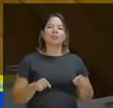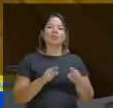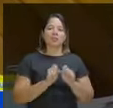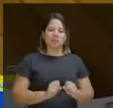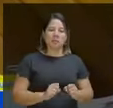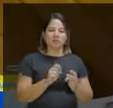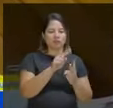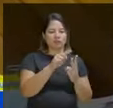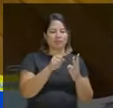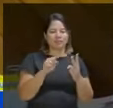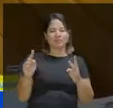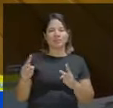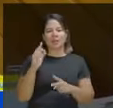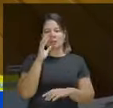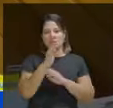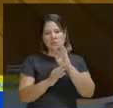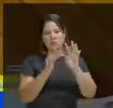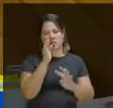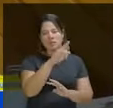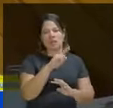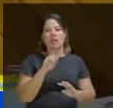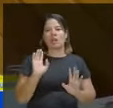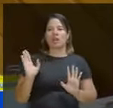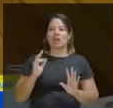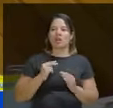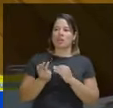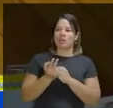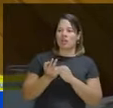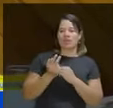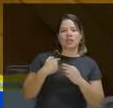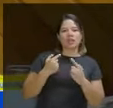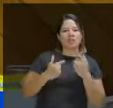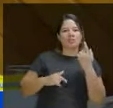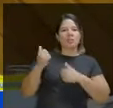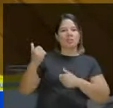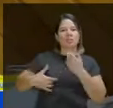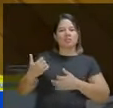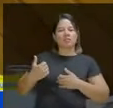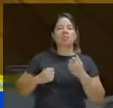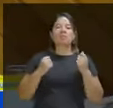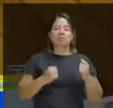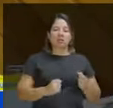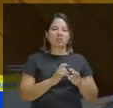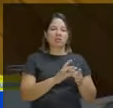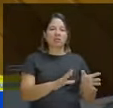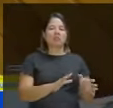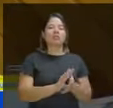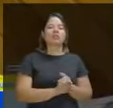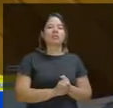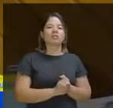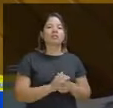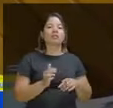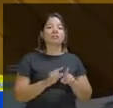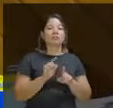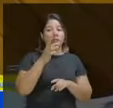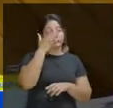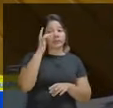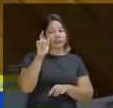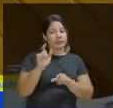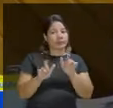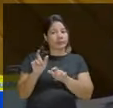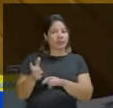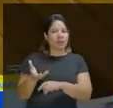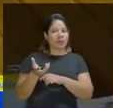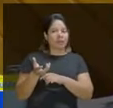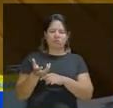defenderem das acusações feitas, não se confundindo a suposta ausência de indicação de eleitores, supostamente aliciados, com inépcia